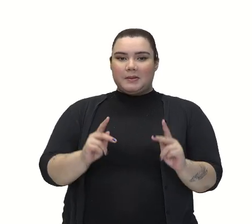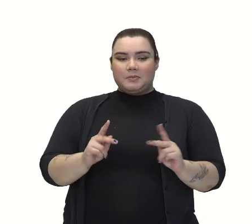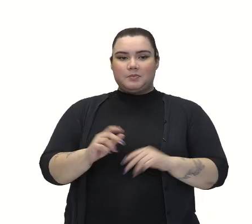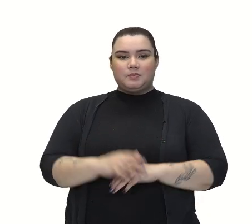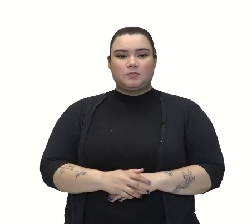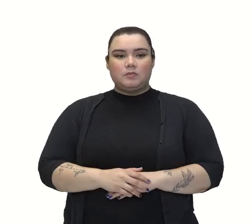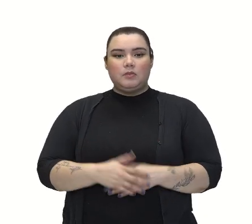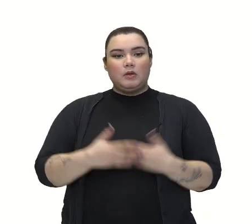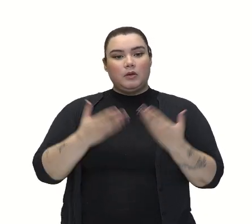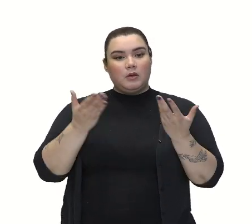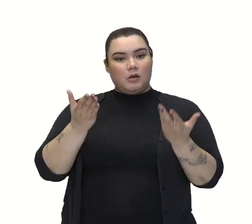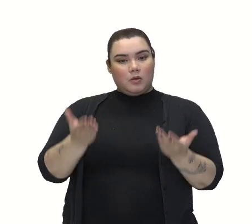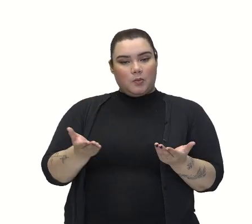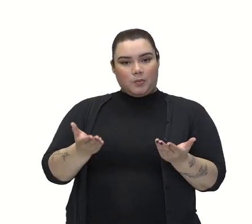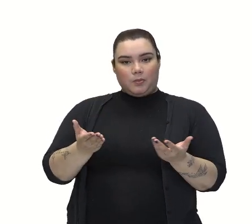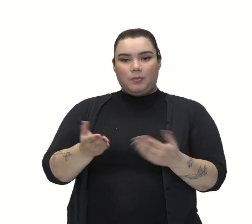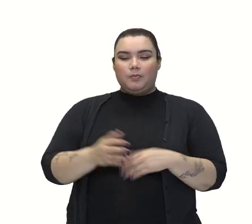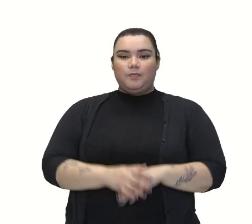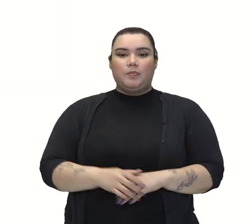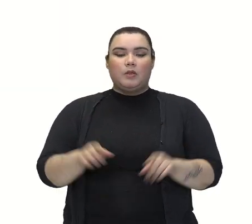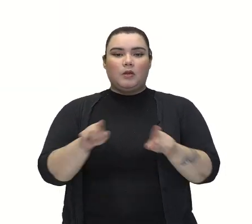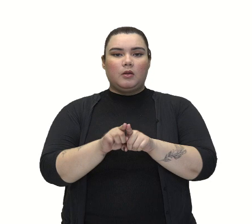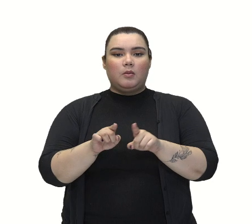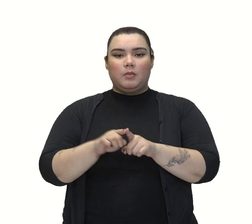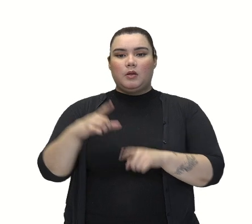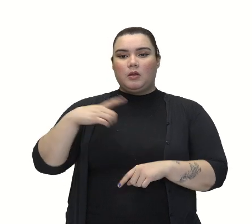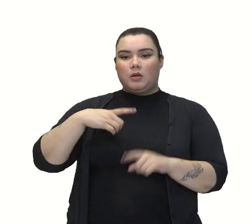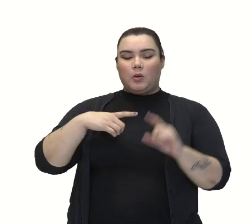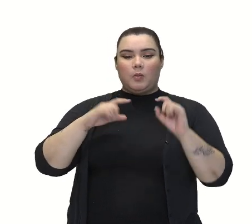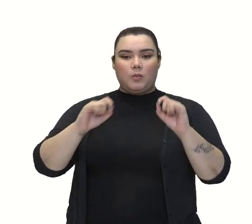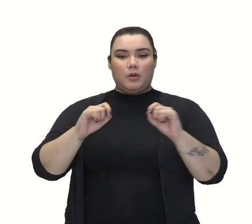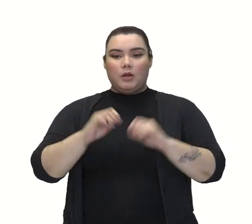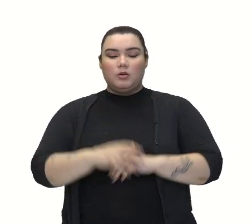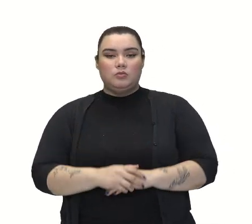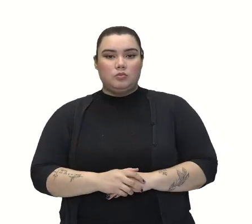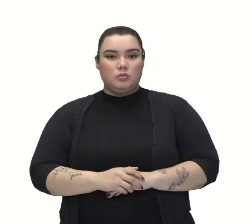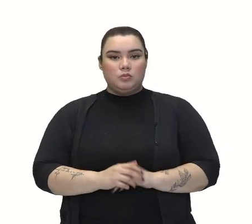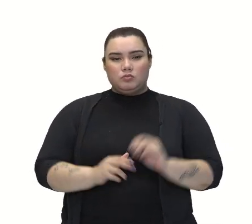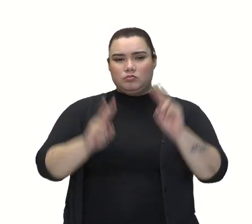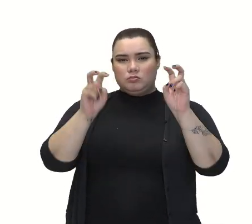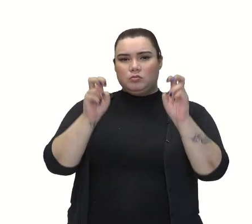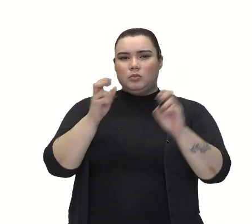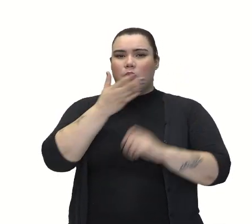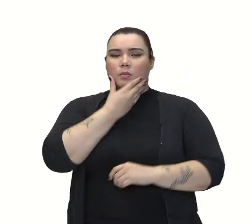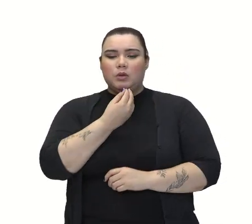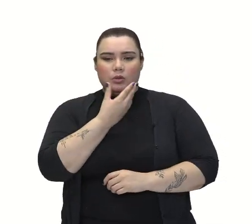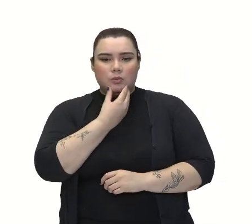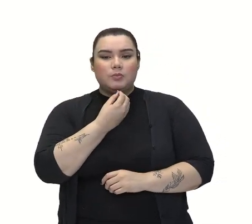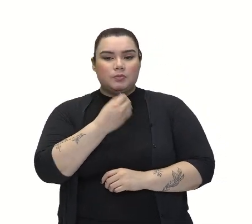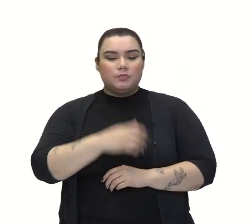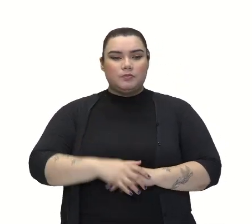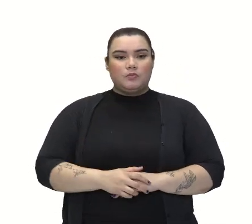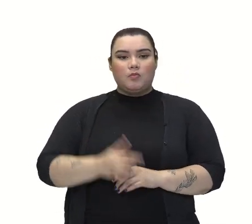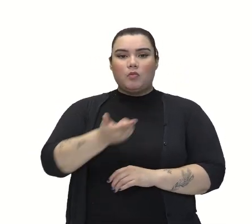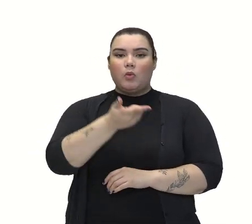Com isso, eu também tenho dos meninos. Vamos ver um próximo exemplo aqui.